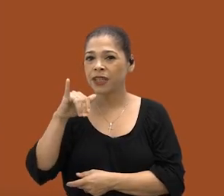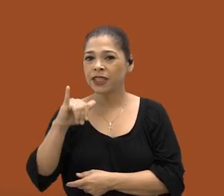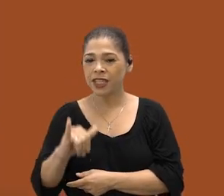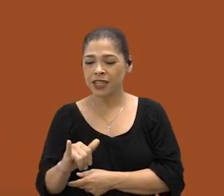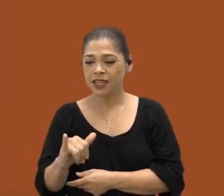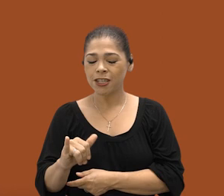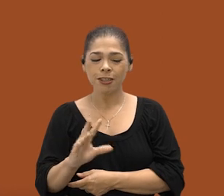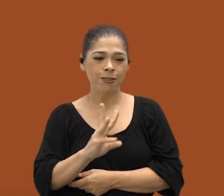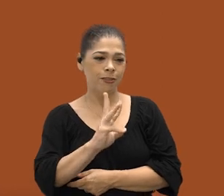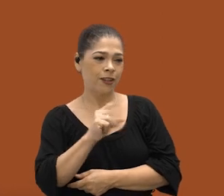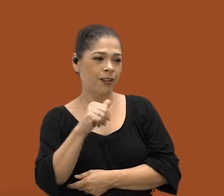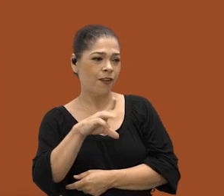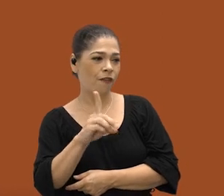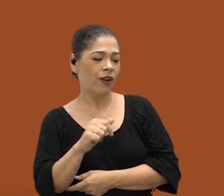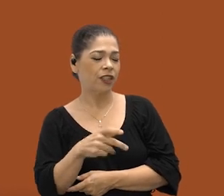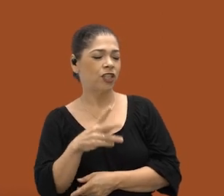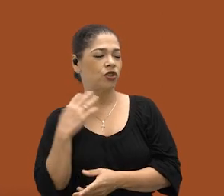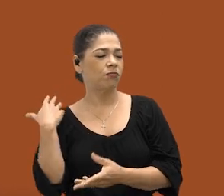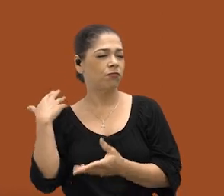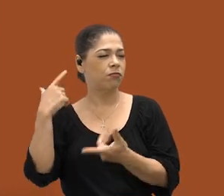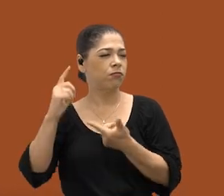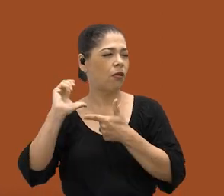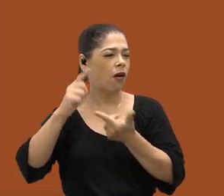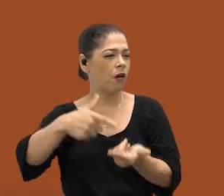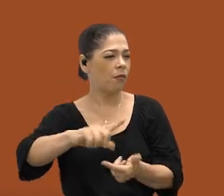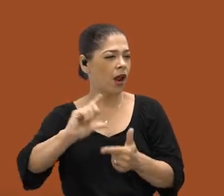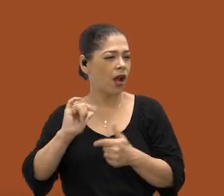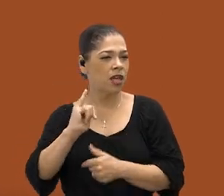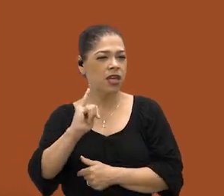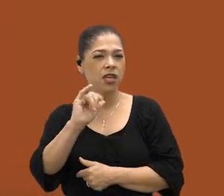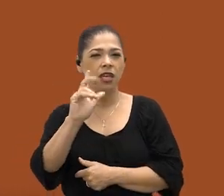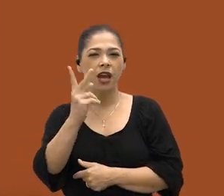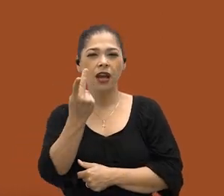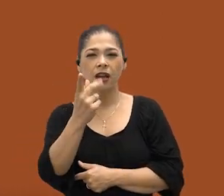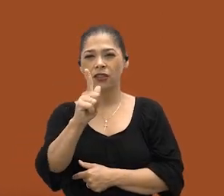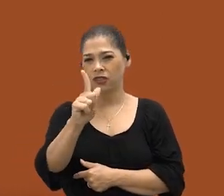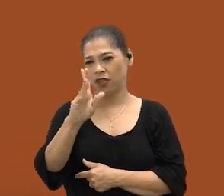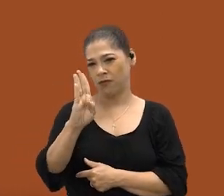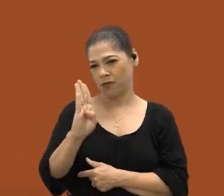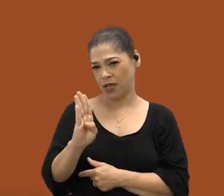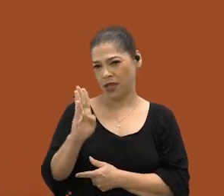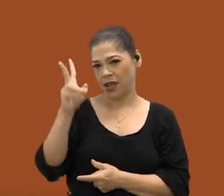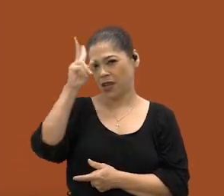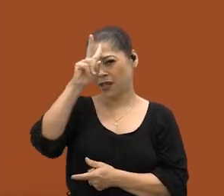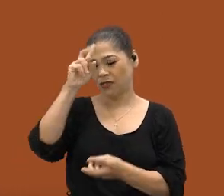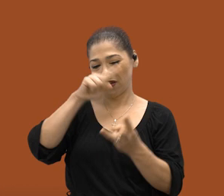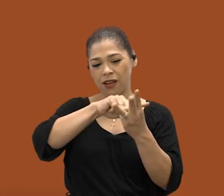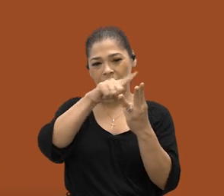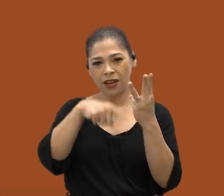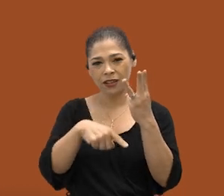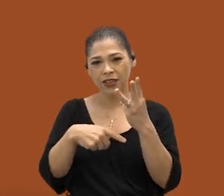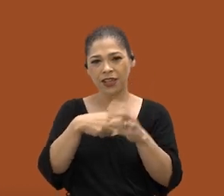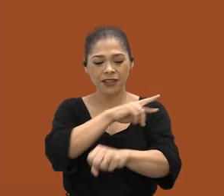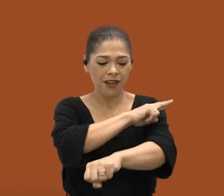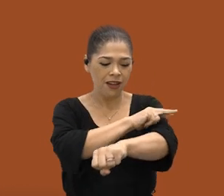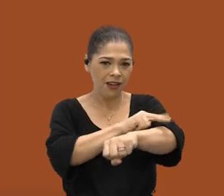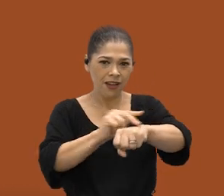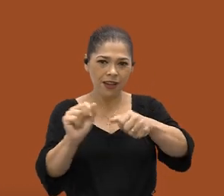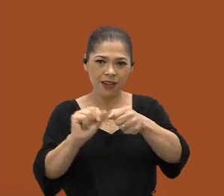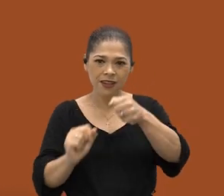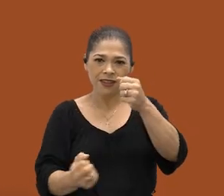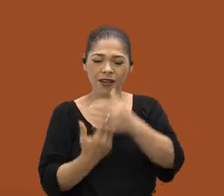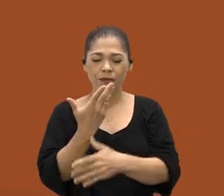a gente poderia retomar o ihb e a história das três raças fundadoras